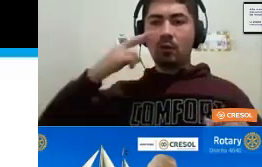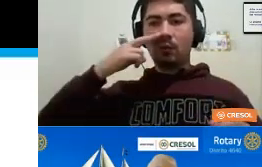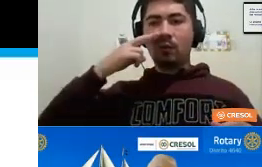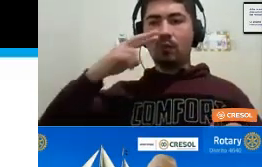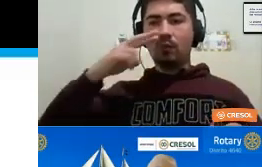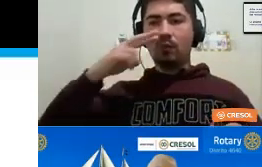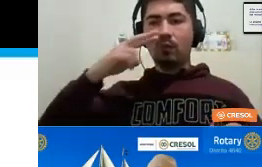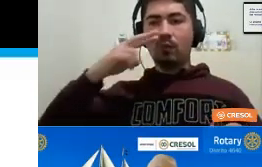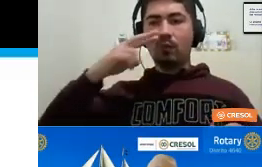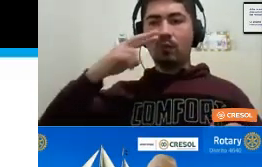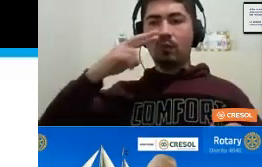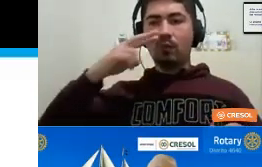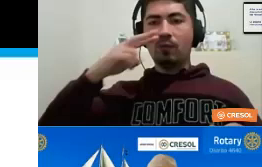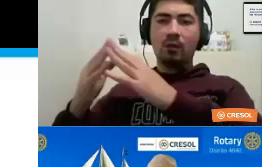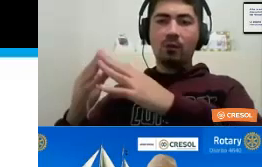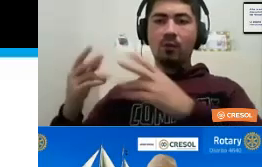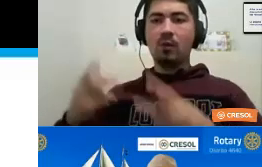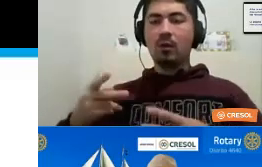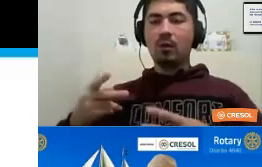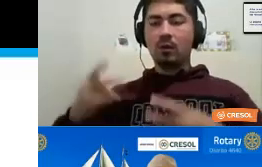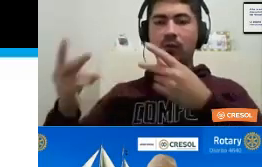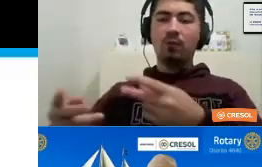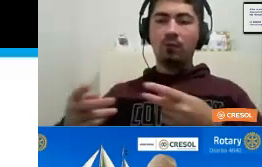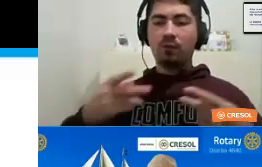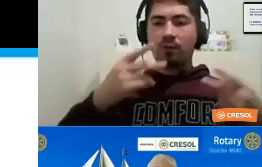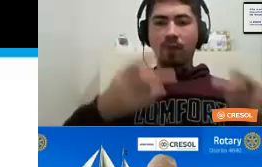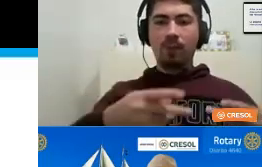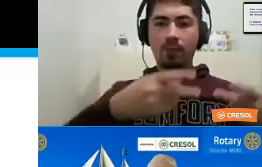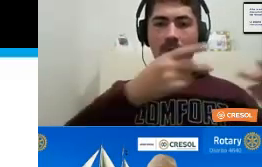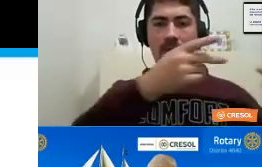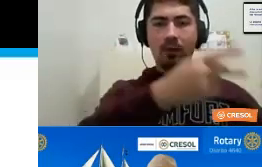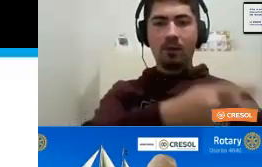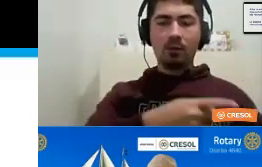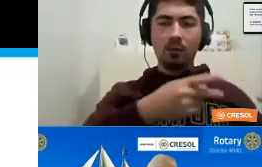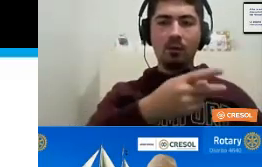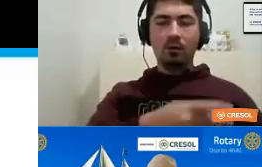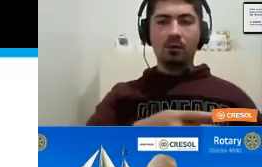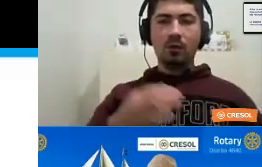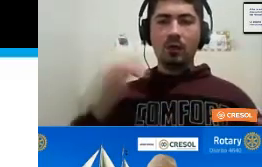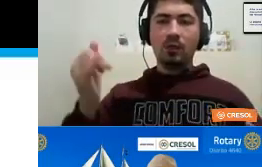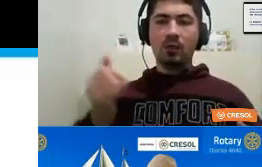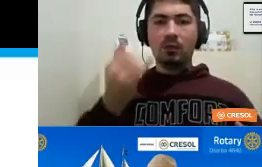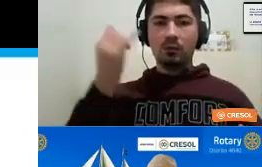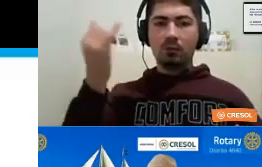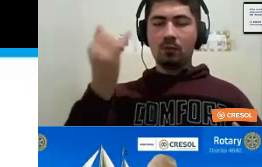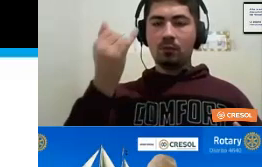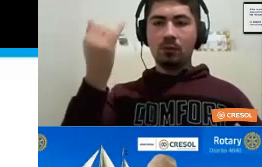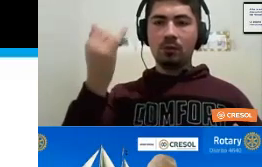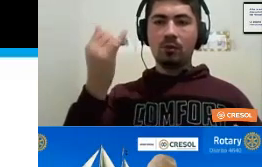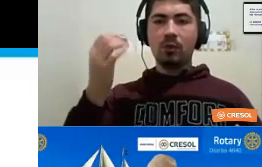gente se dividiu em grupos, visitamos várias entidades. E foi muito interessante como a gente